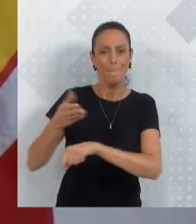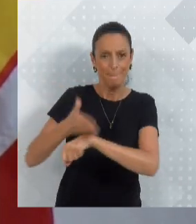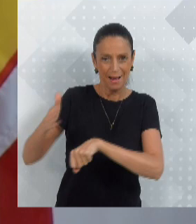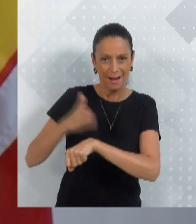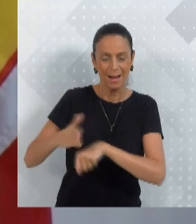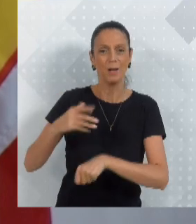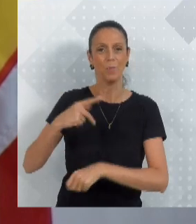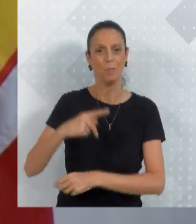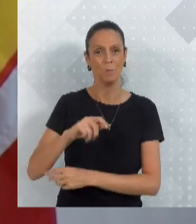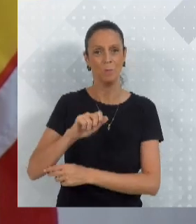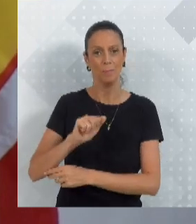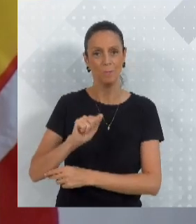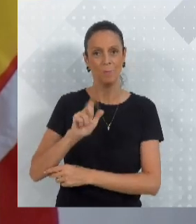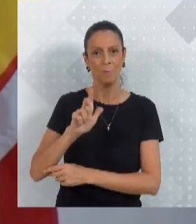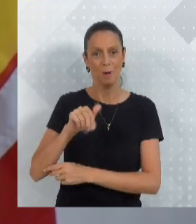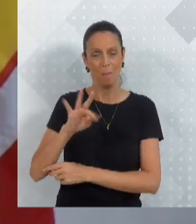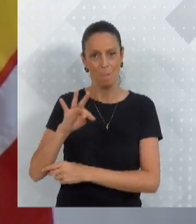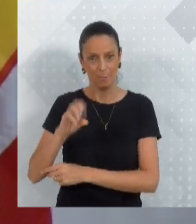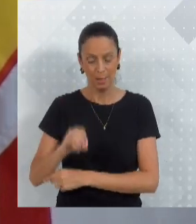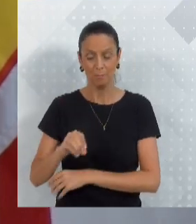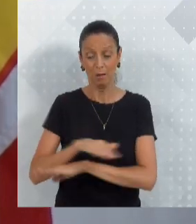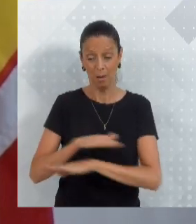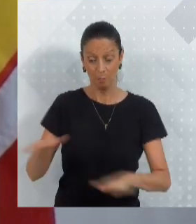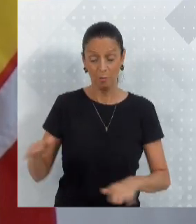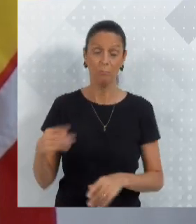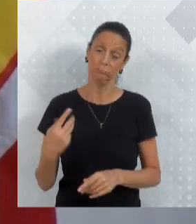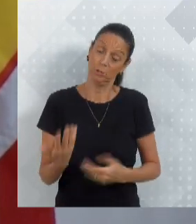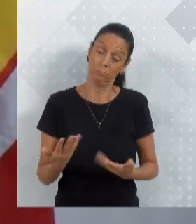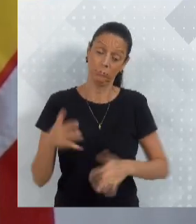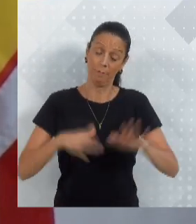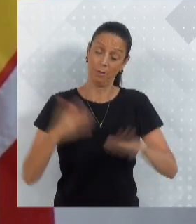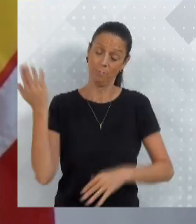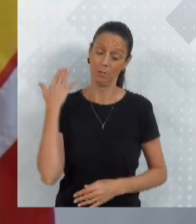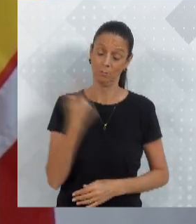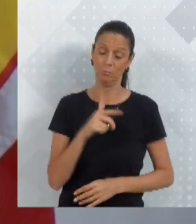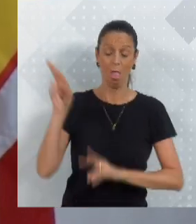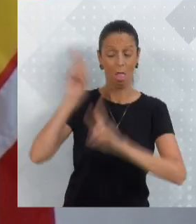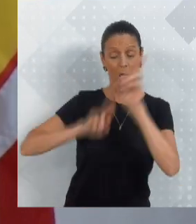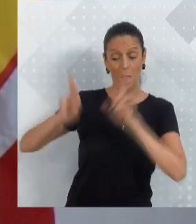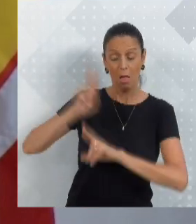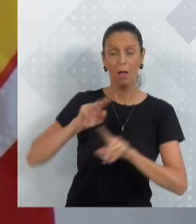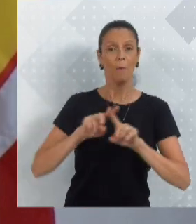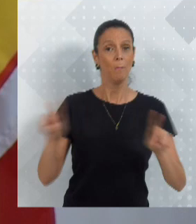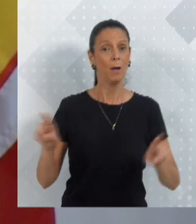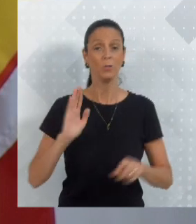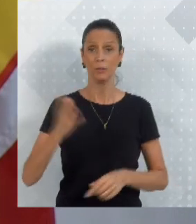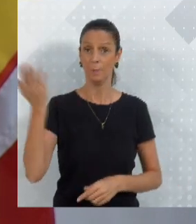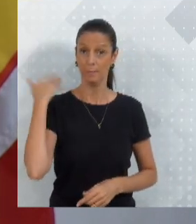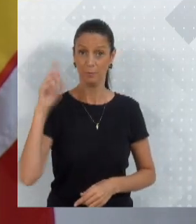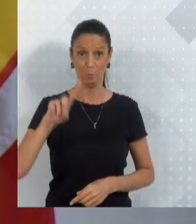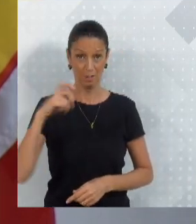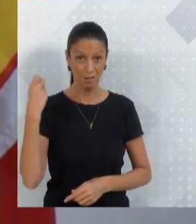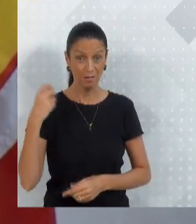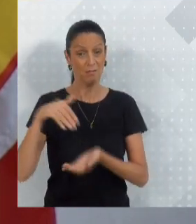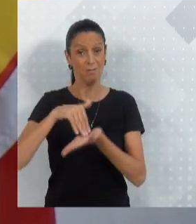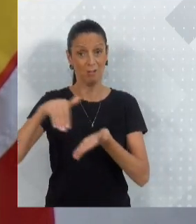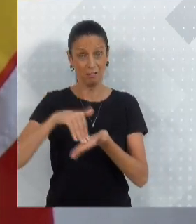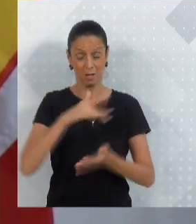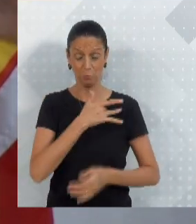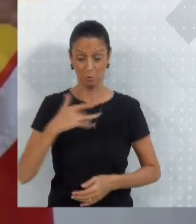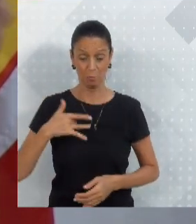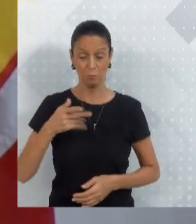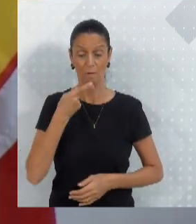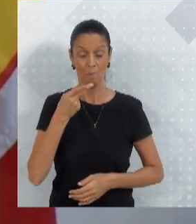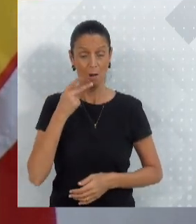não justifica a outra, né? Agora, se deixou sempre claro que é uma área grande, como aqui mencionou o ex-secretário de Saúde, uma área enorme, e que ali